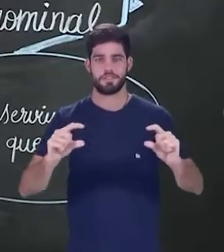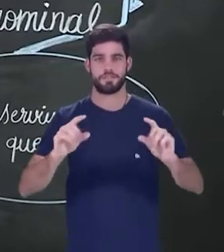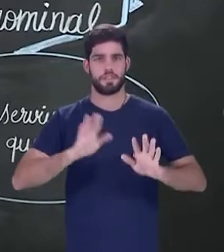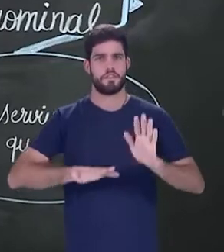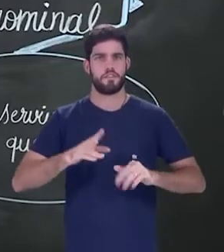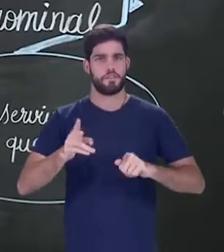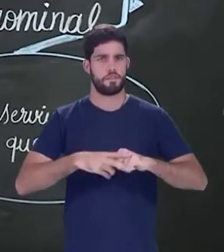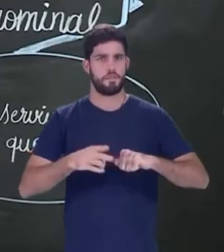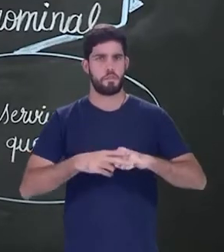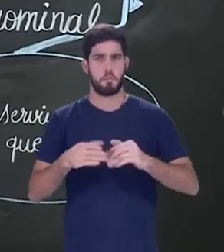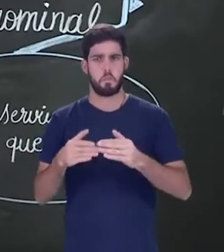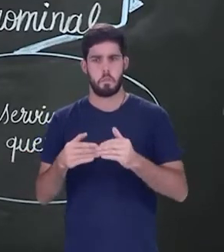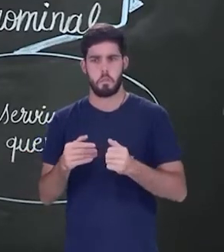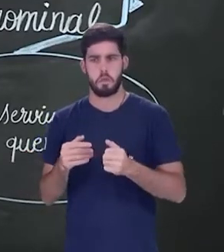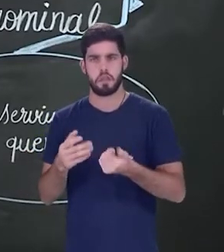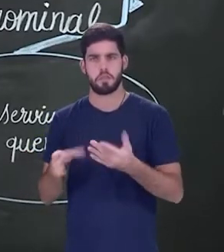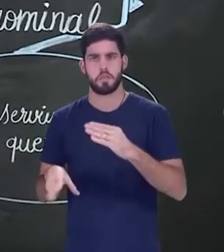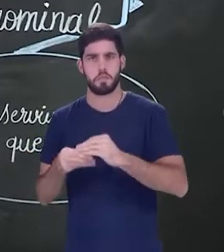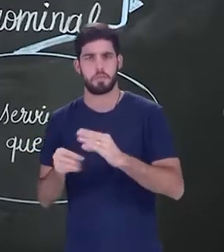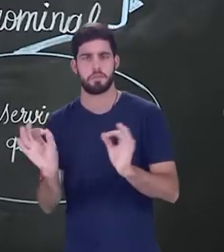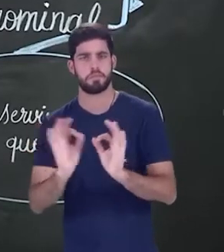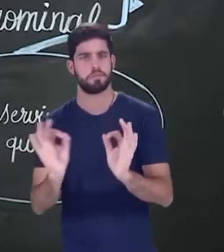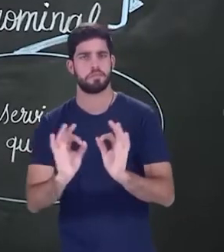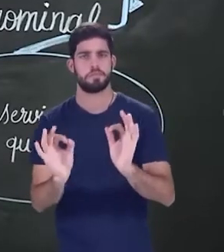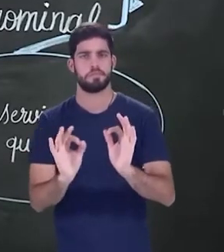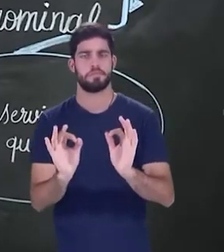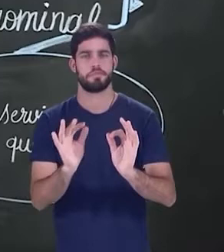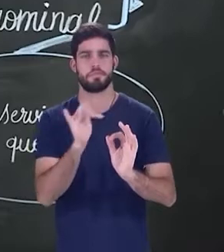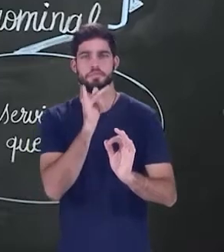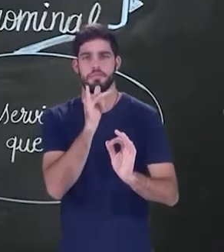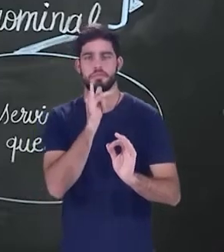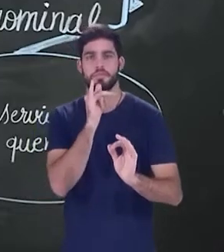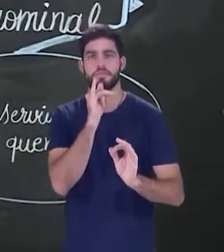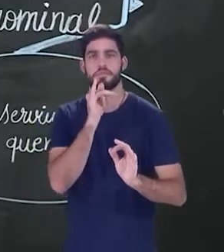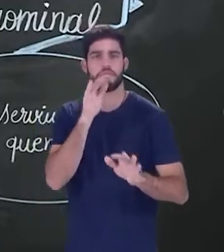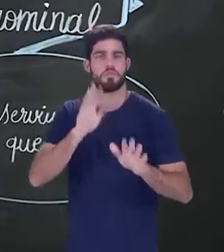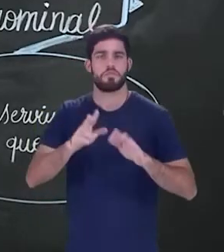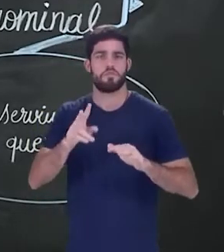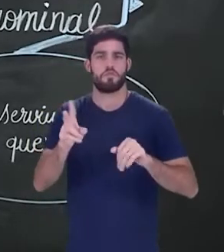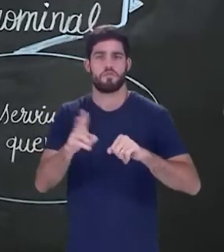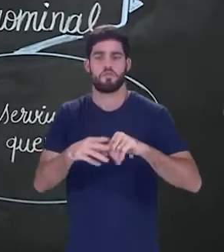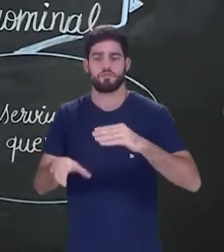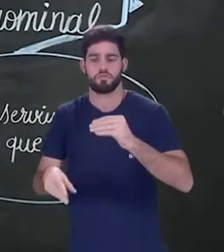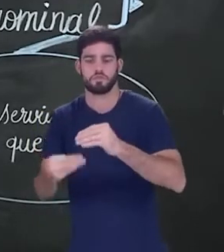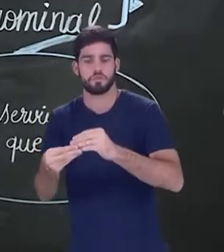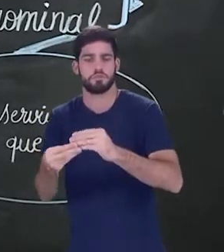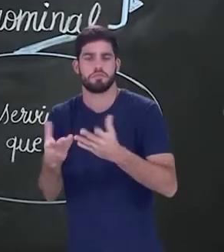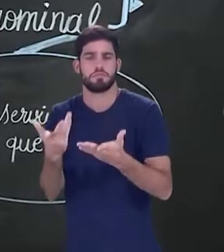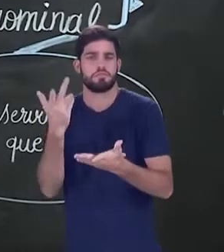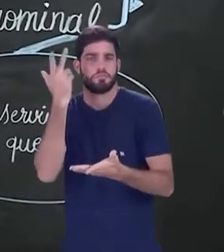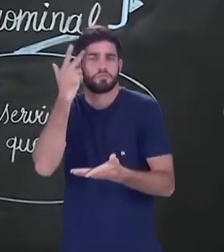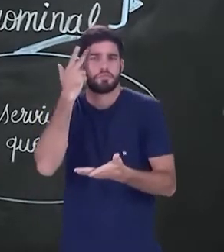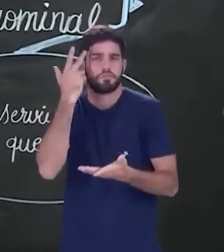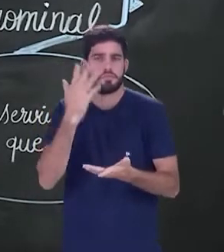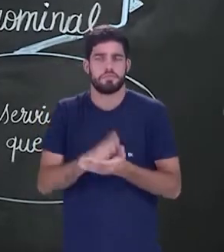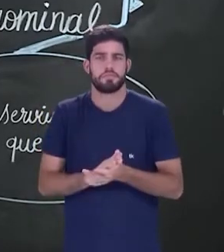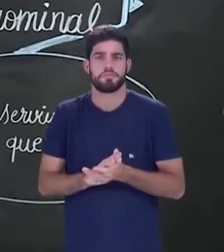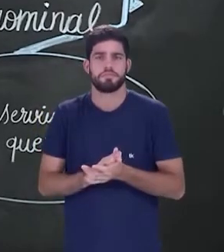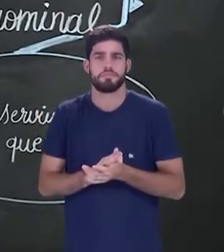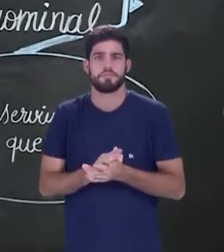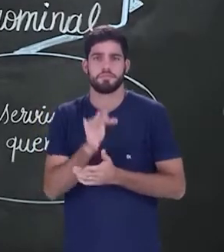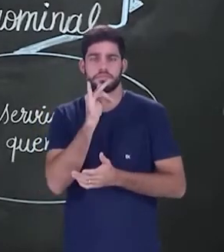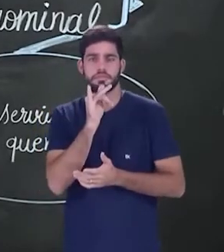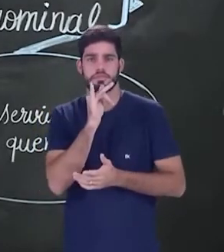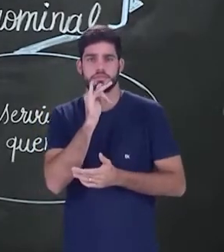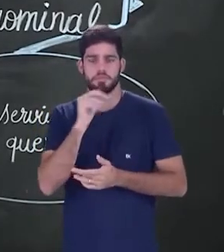um complemento. Muitas vezes esse complemento vai ser acrescido de forma a complementar a significação da sua oração. Nesse caso aqui, por exemplo, o